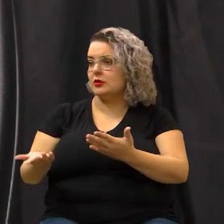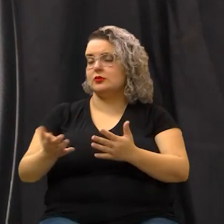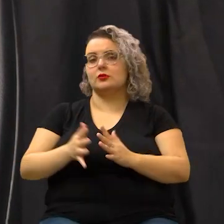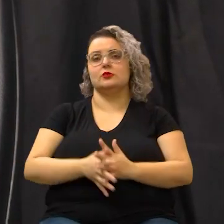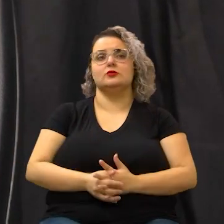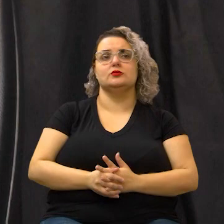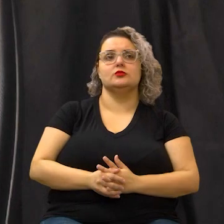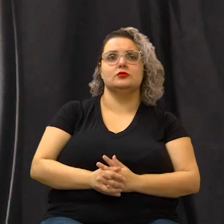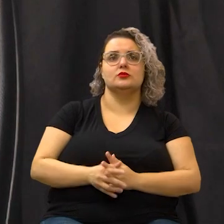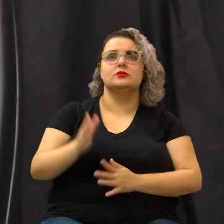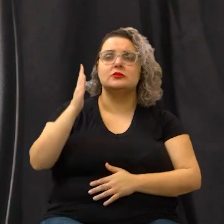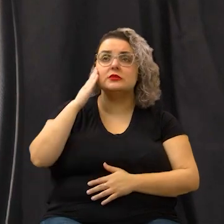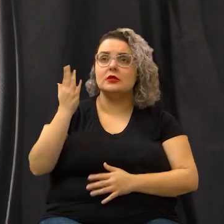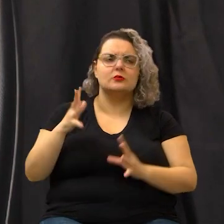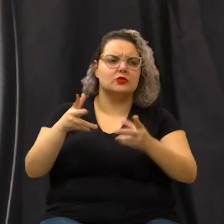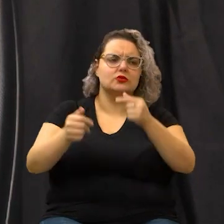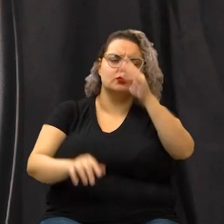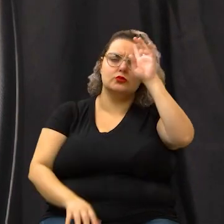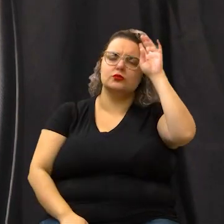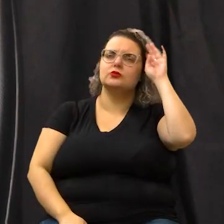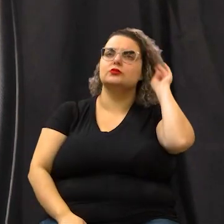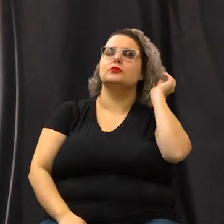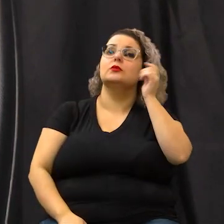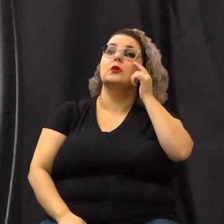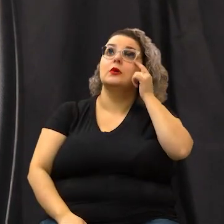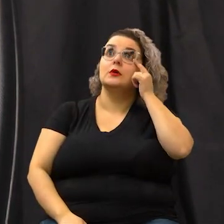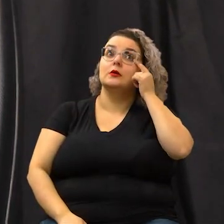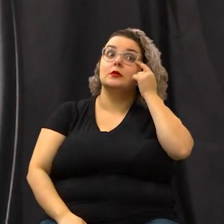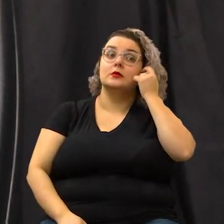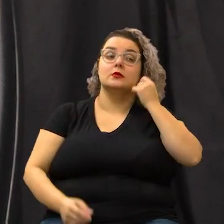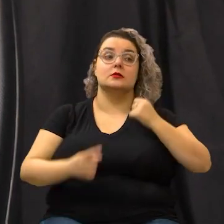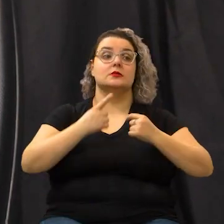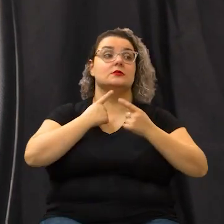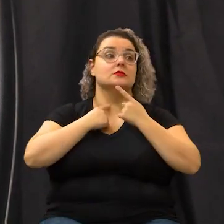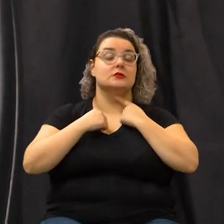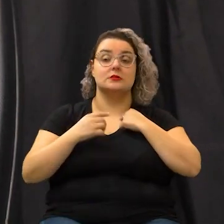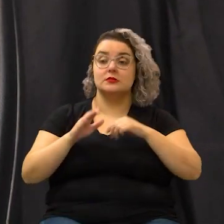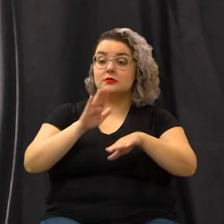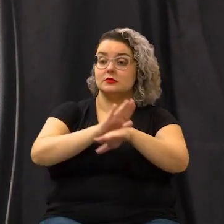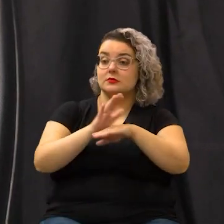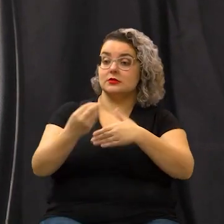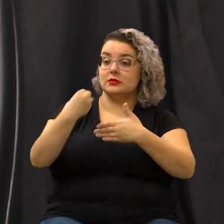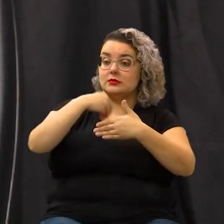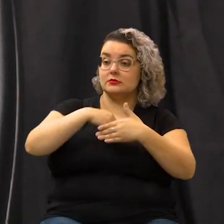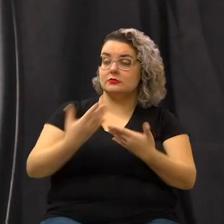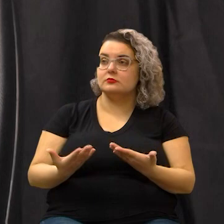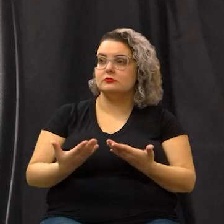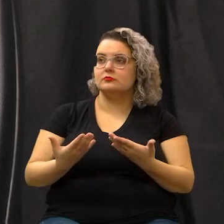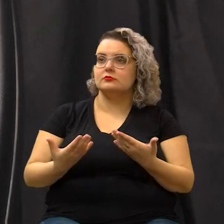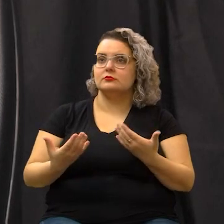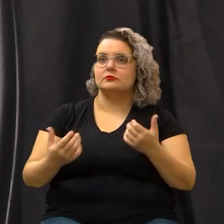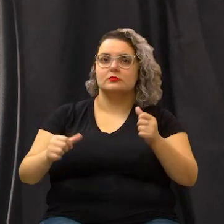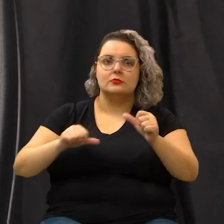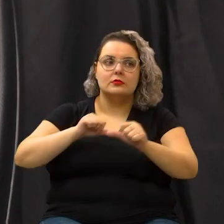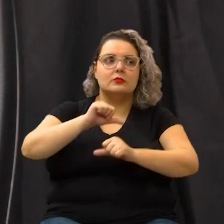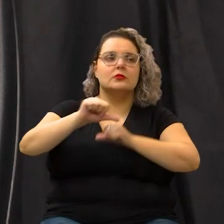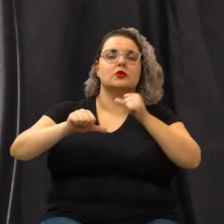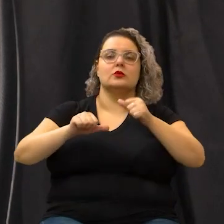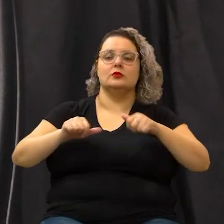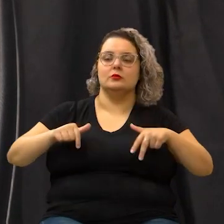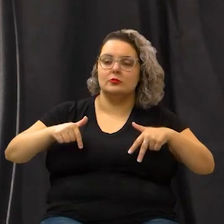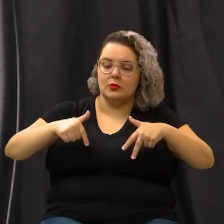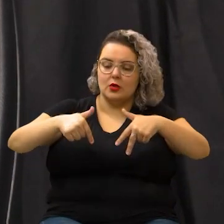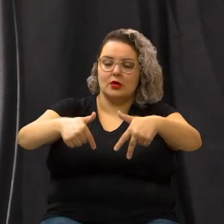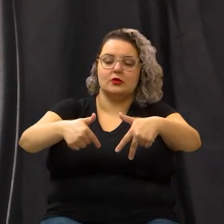outros moradores, sabe, em tudo. E esse desejo de ajudar dentro de mim me transformou